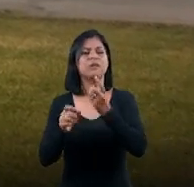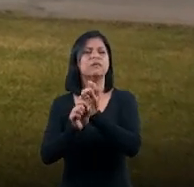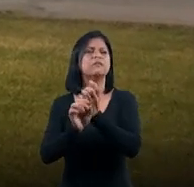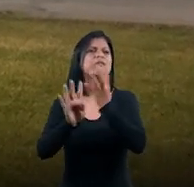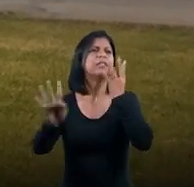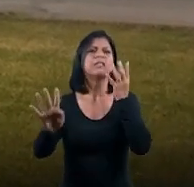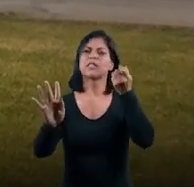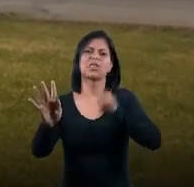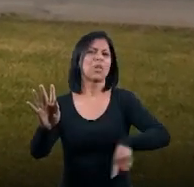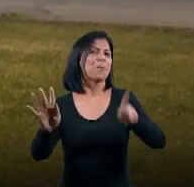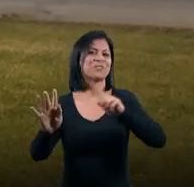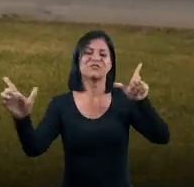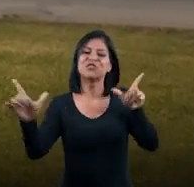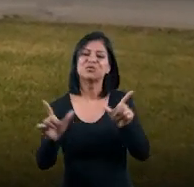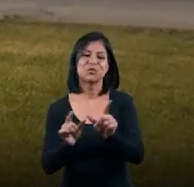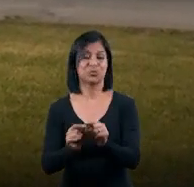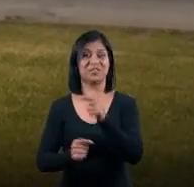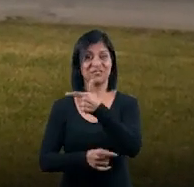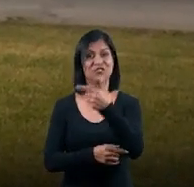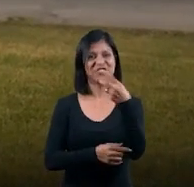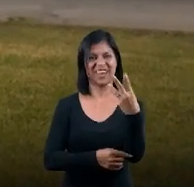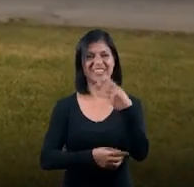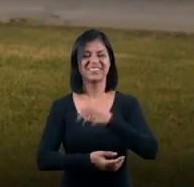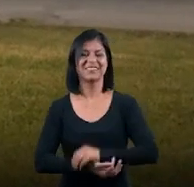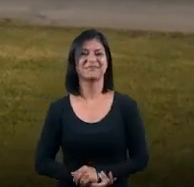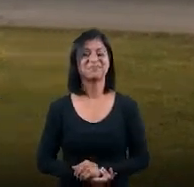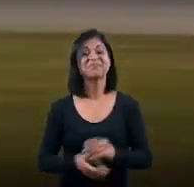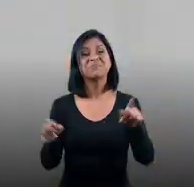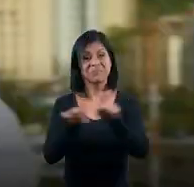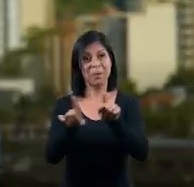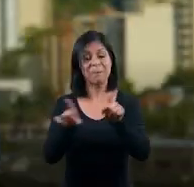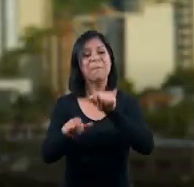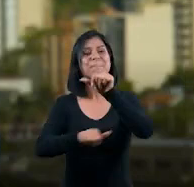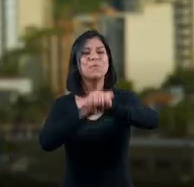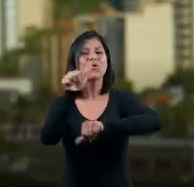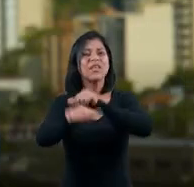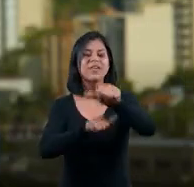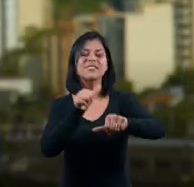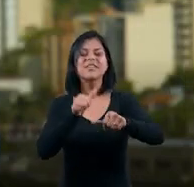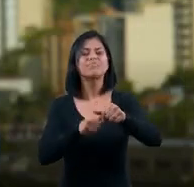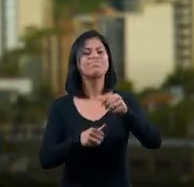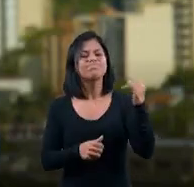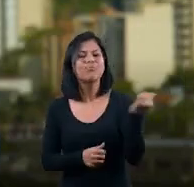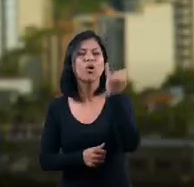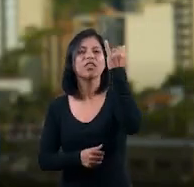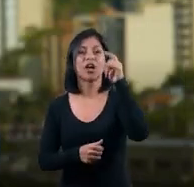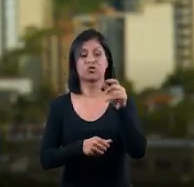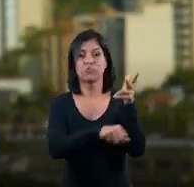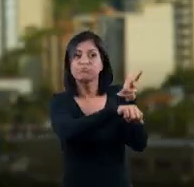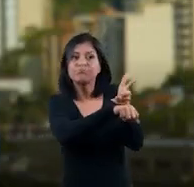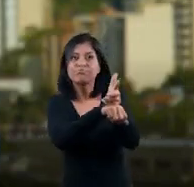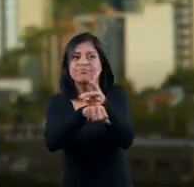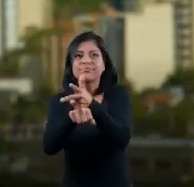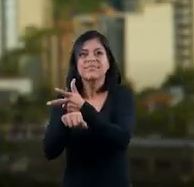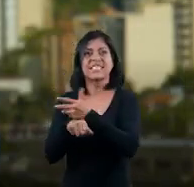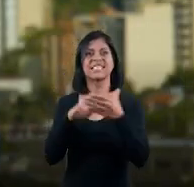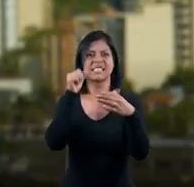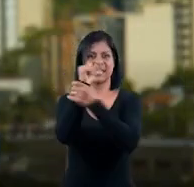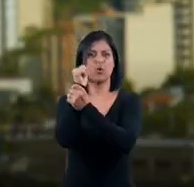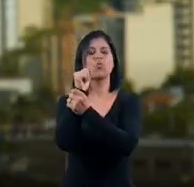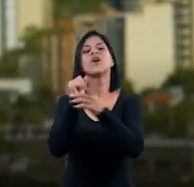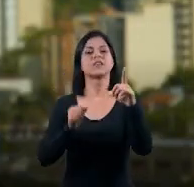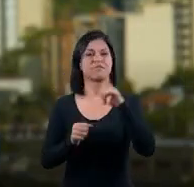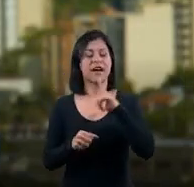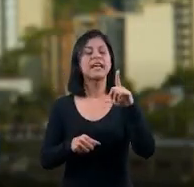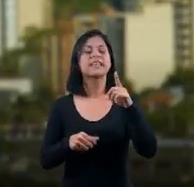acabar com a fila de exames e transformar os PAs em UPAs. Outra mudança importante será no cerco inteligente de segurança. Vou